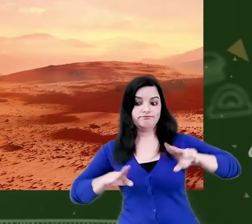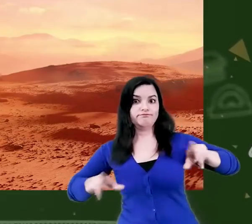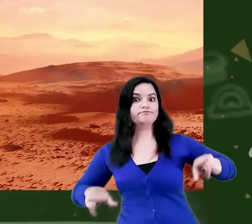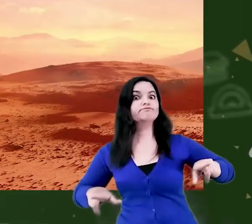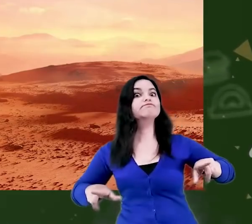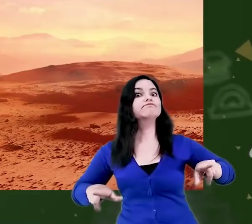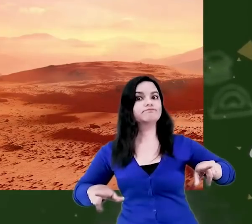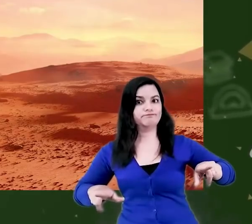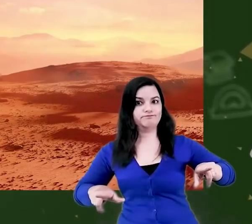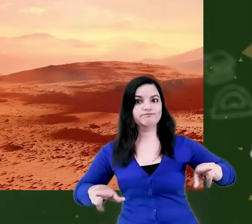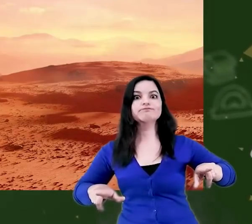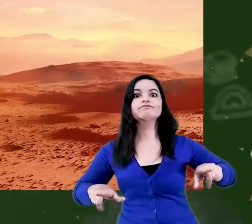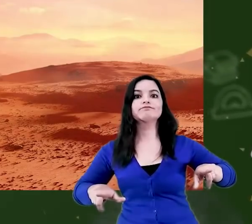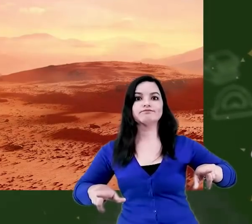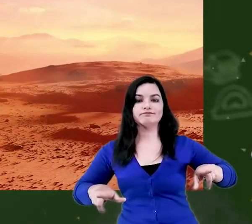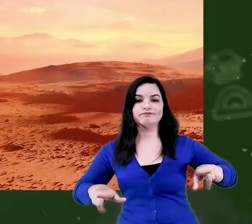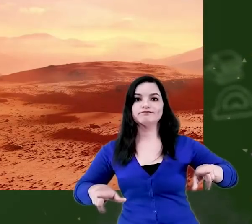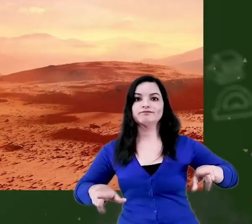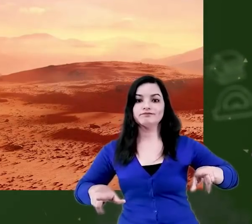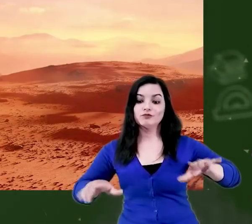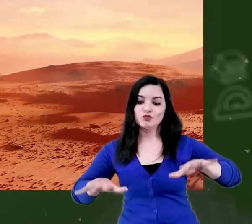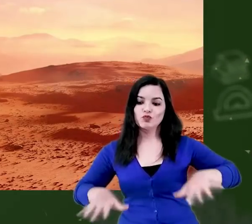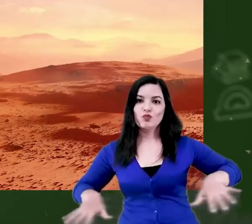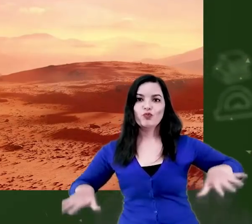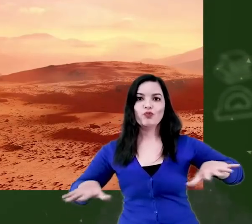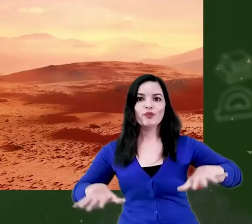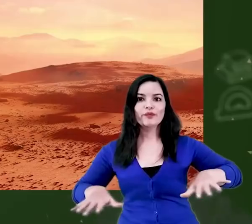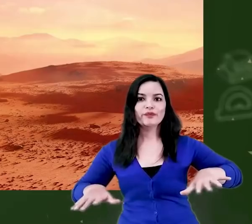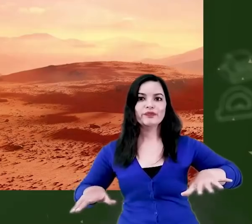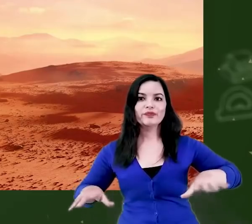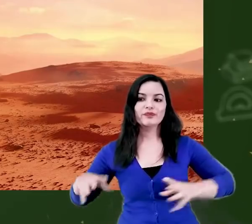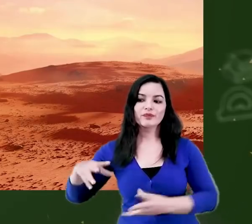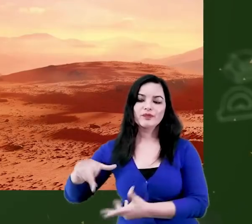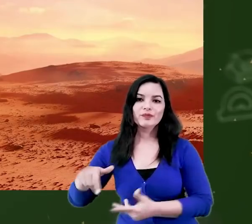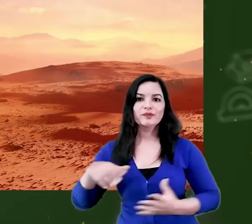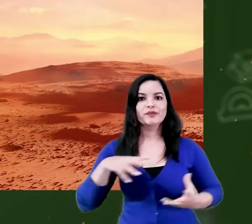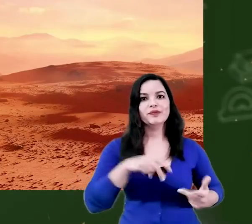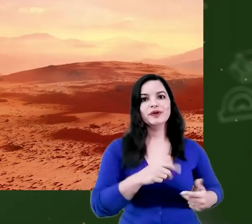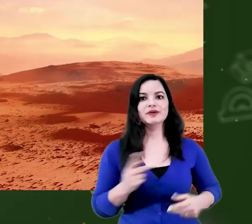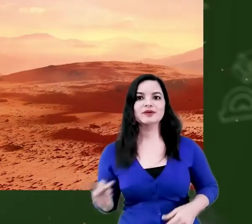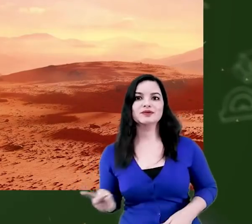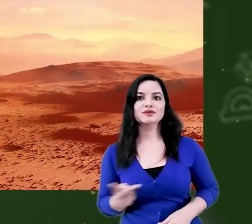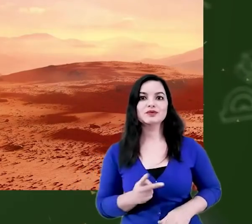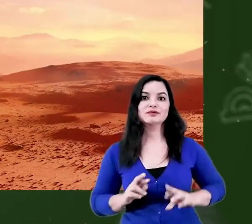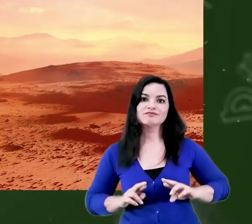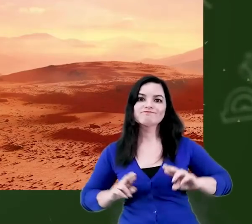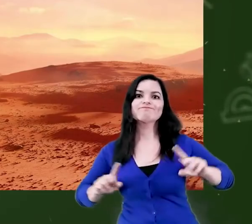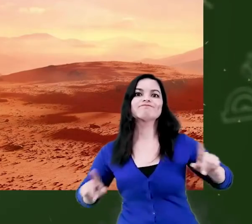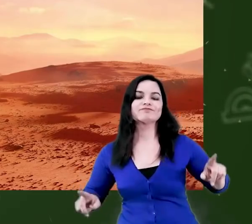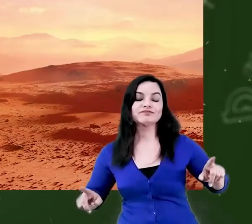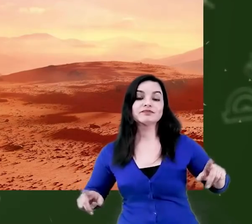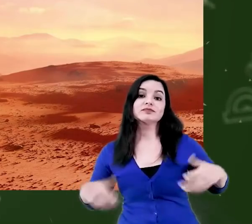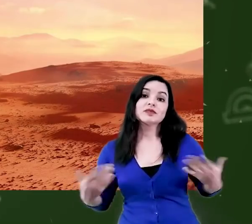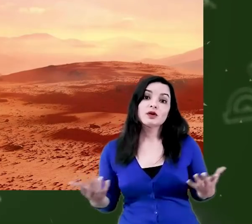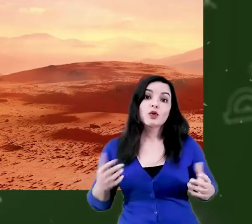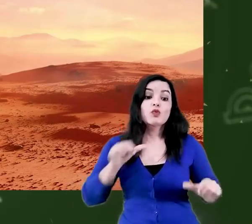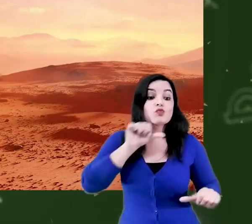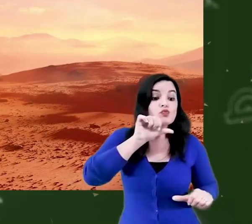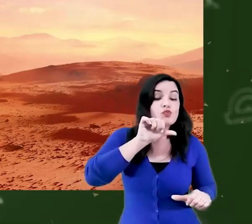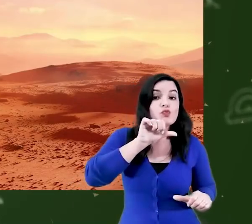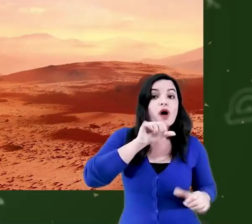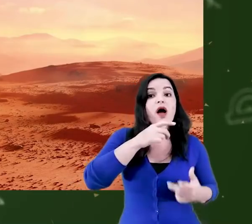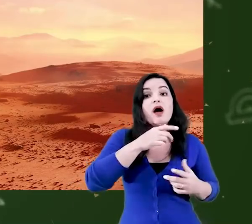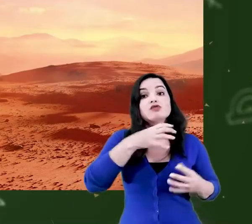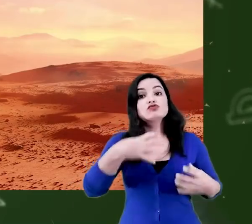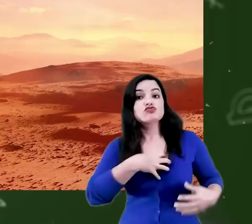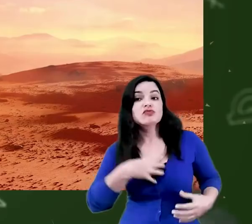que existe na superfície desses dois planetas. Então, essas condições, elas mudam muito